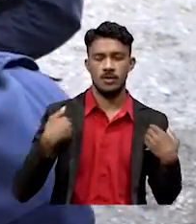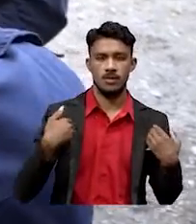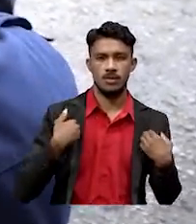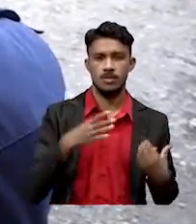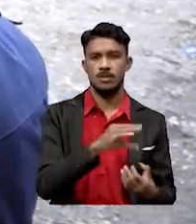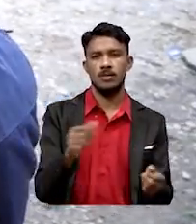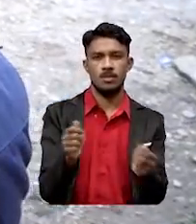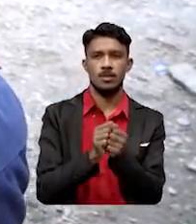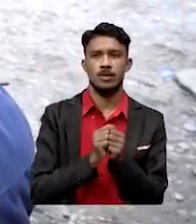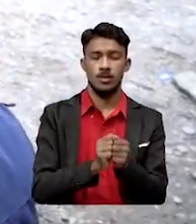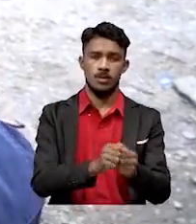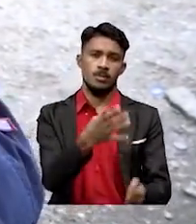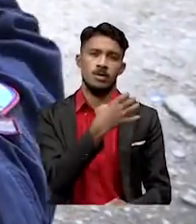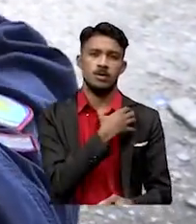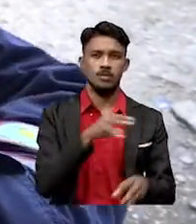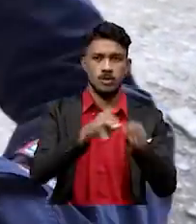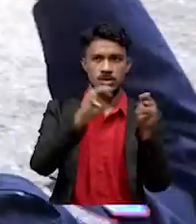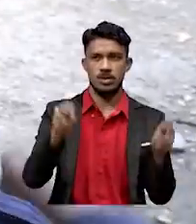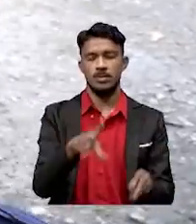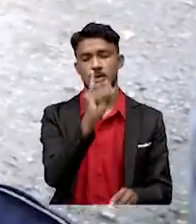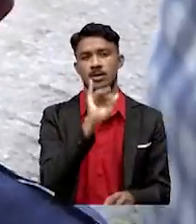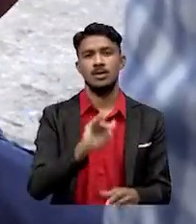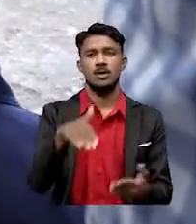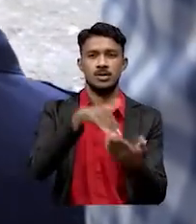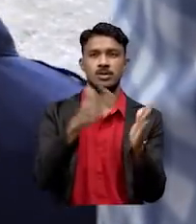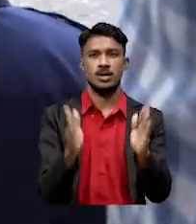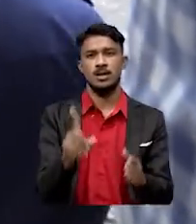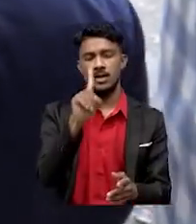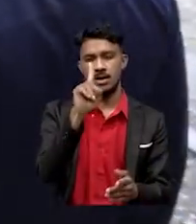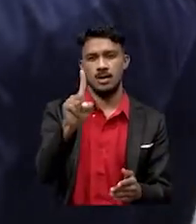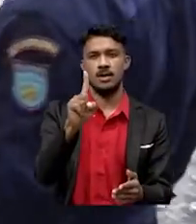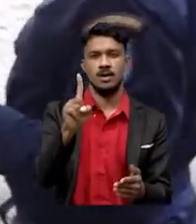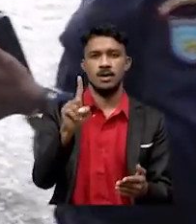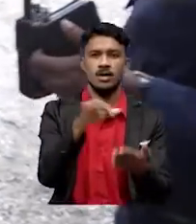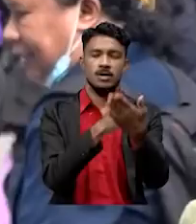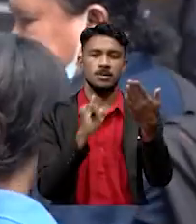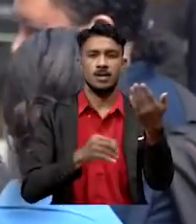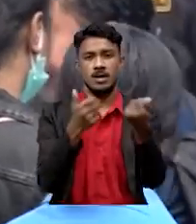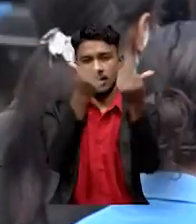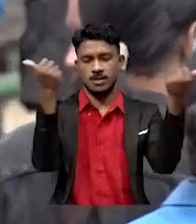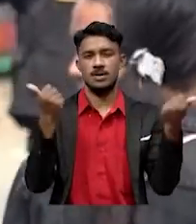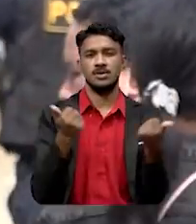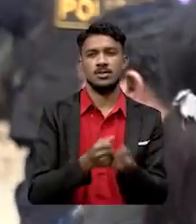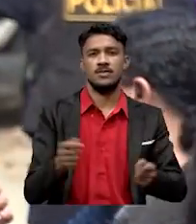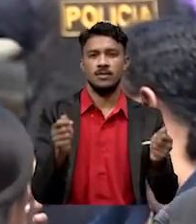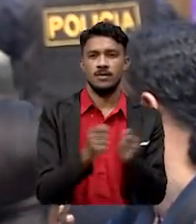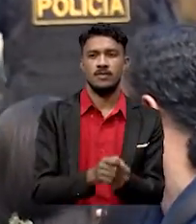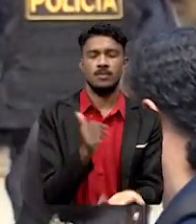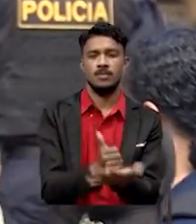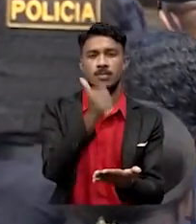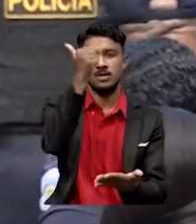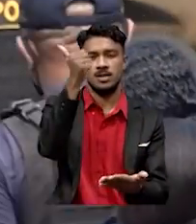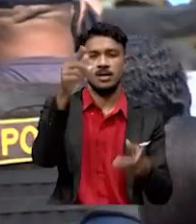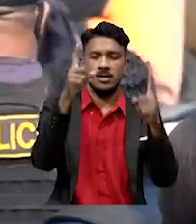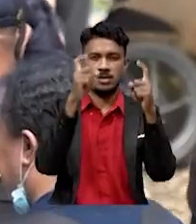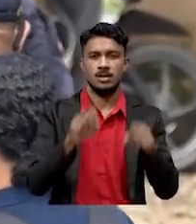conjunta Penitele Município de Ili detém estudante Ida, neve mostris que ne farda o emblema arte marciais nian, ha foi em passa e exame nacional